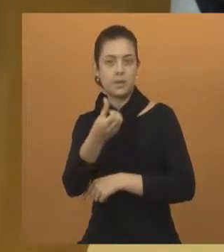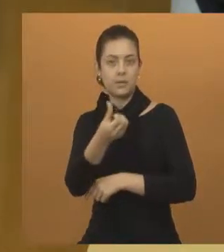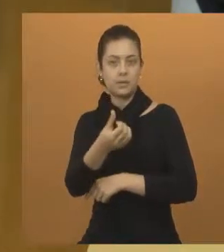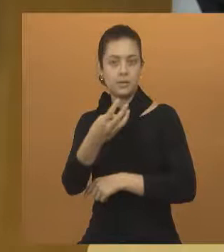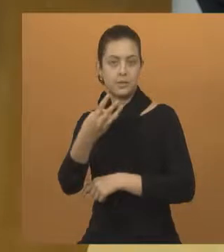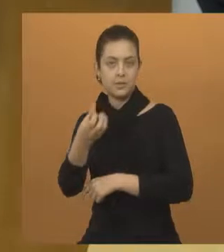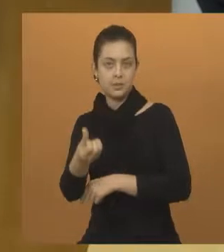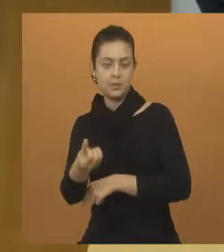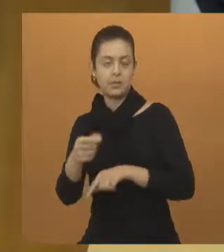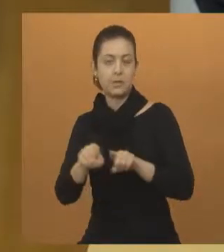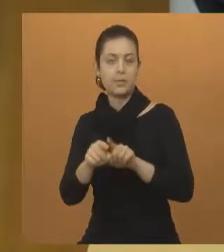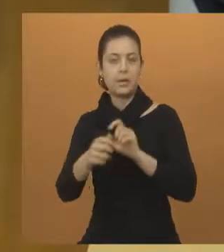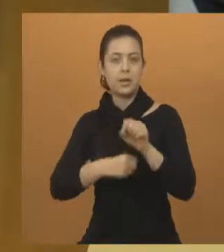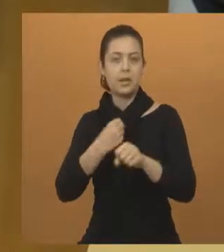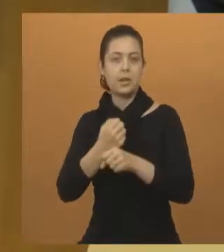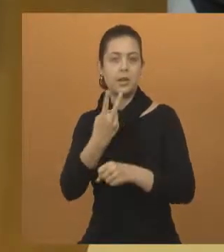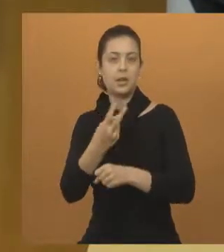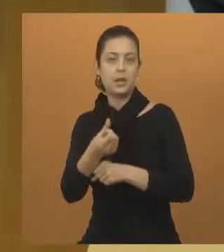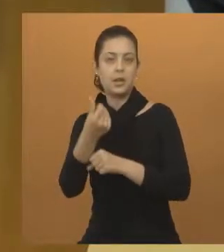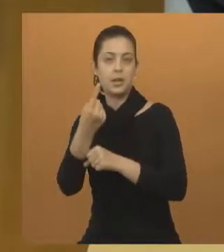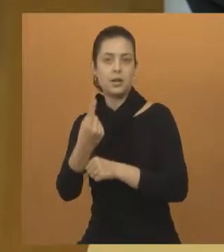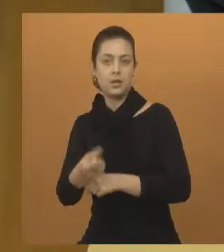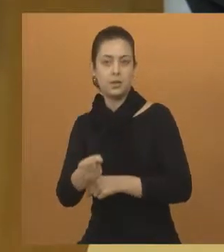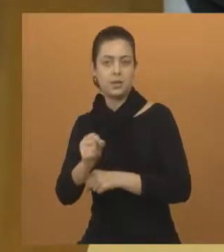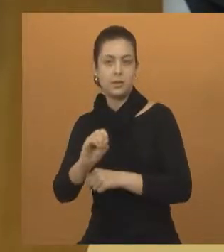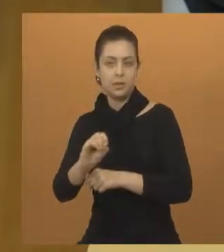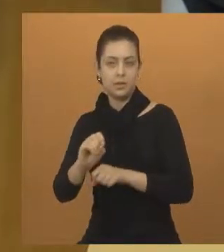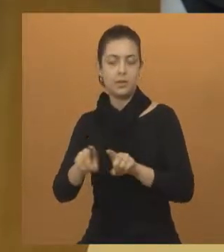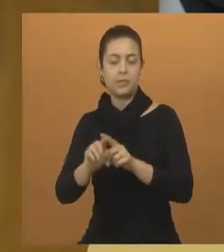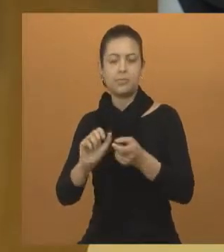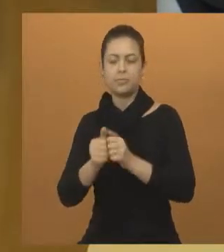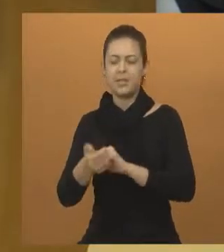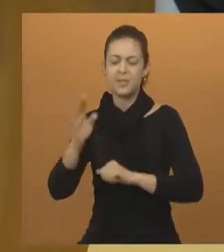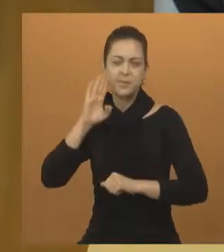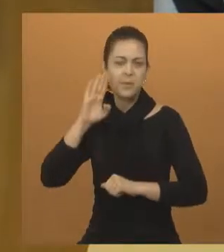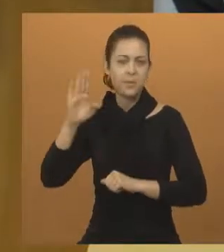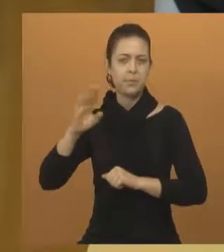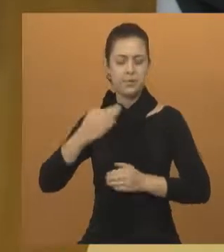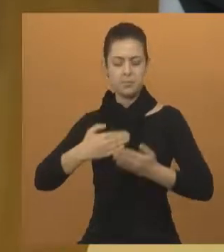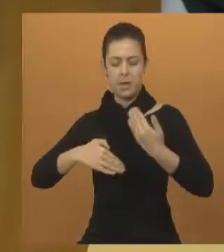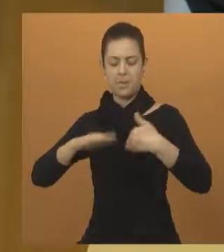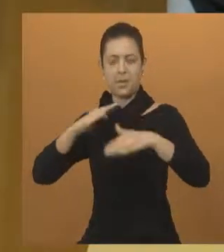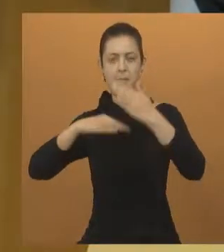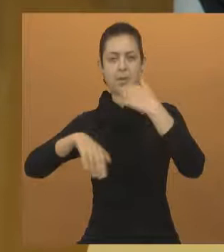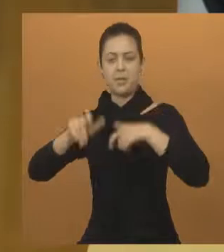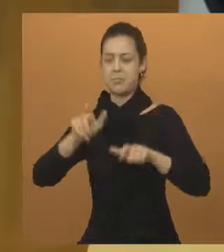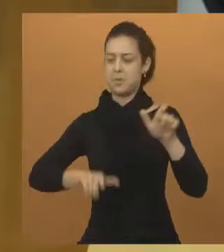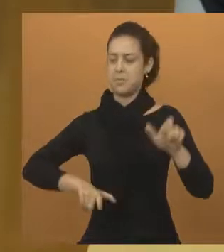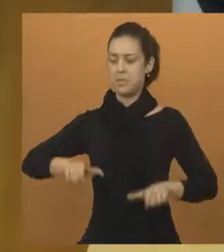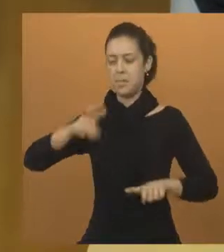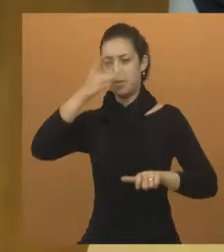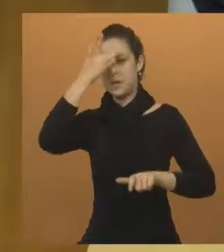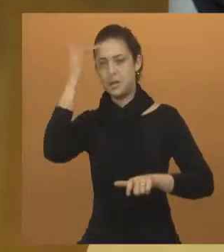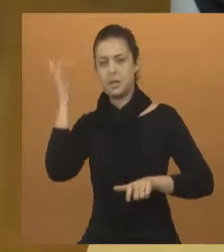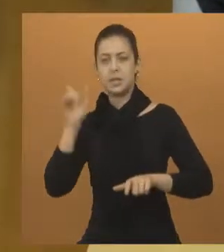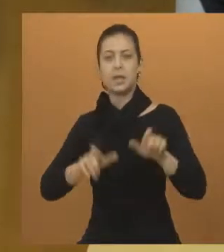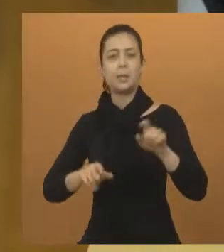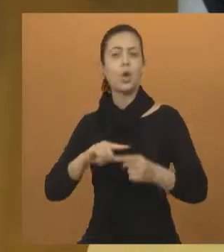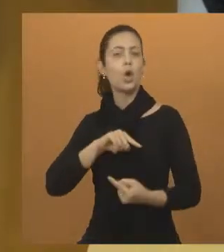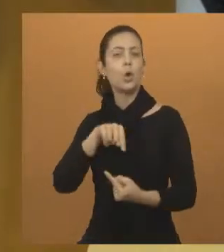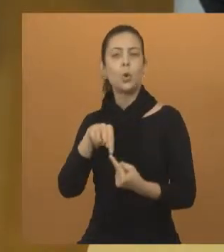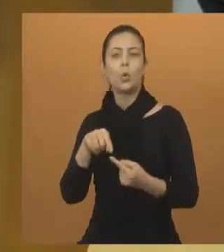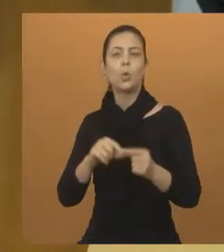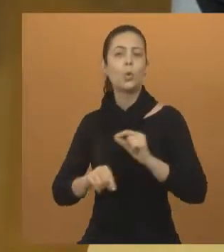55.636, de 2010. O esporte é fundamental para o pleno desenvolvimento dos cidadãos e tem como